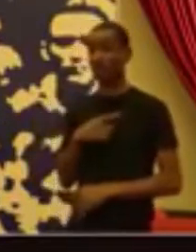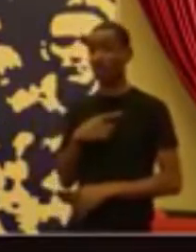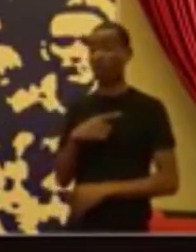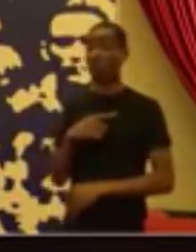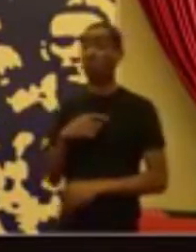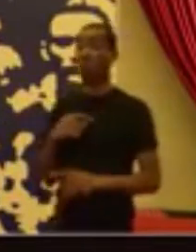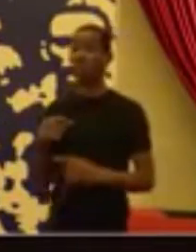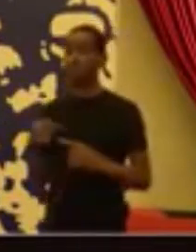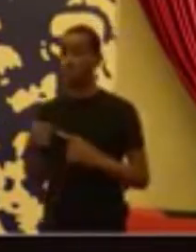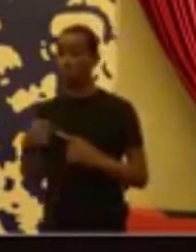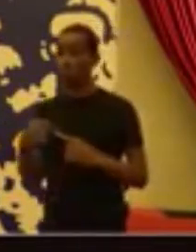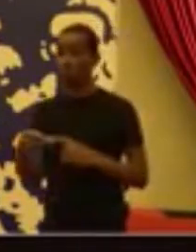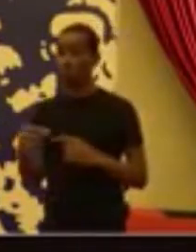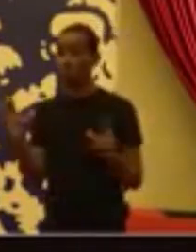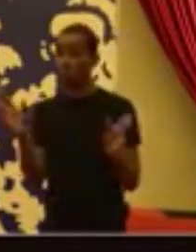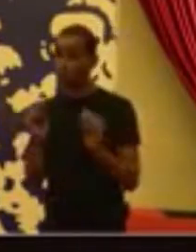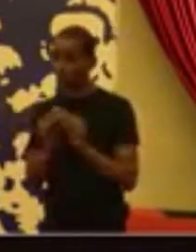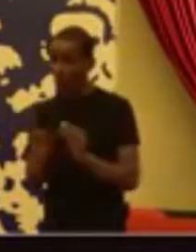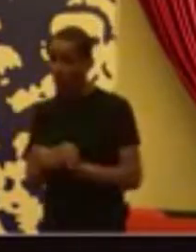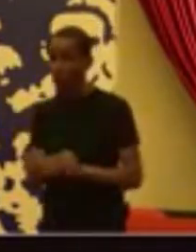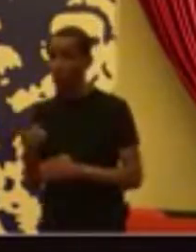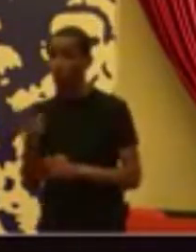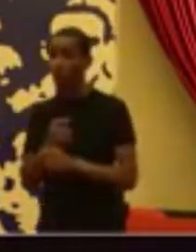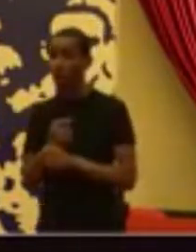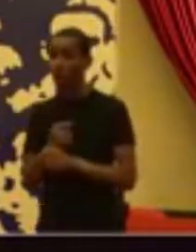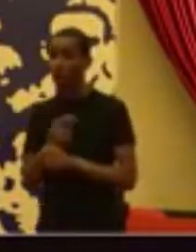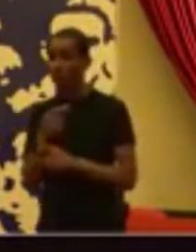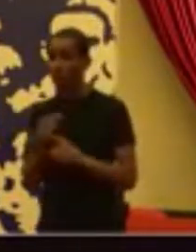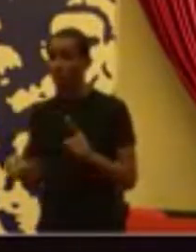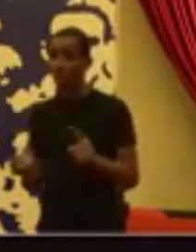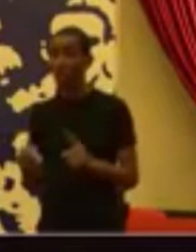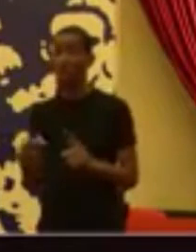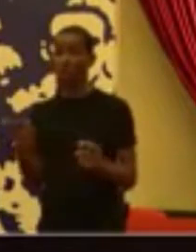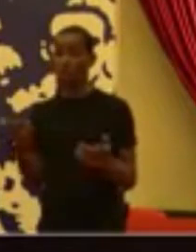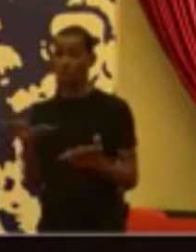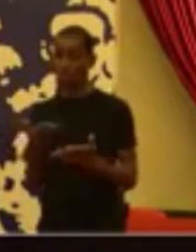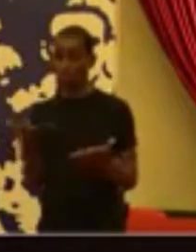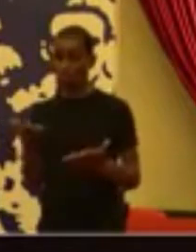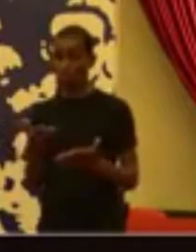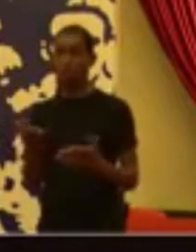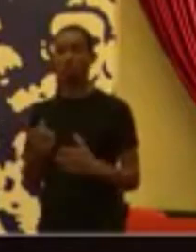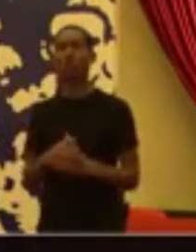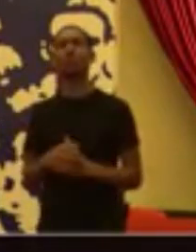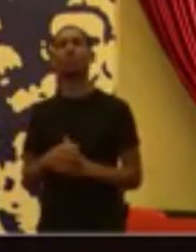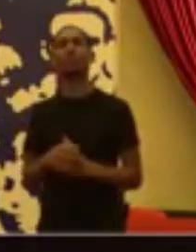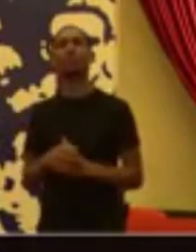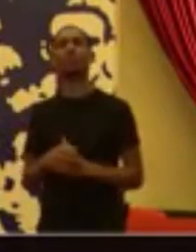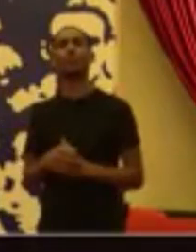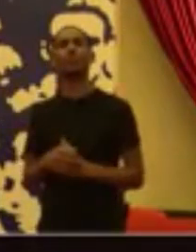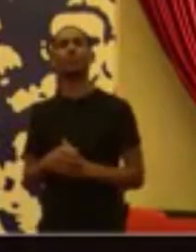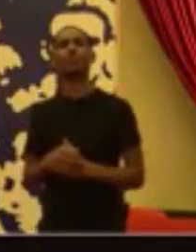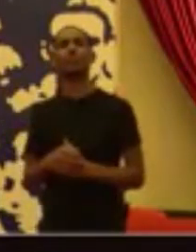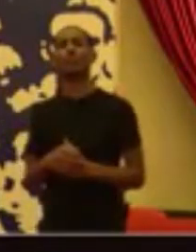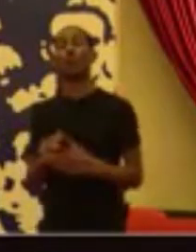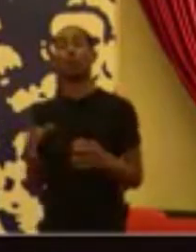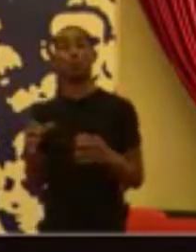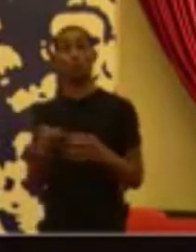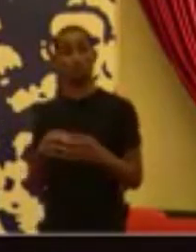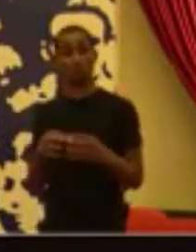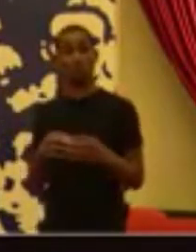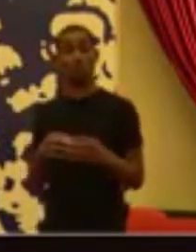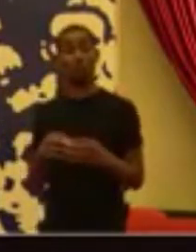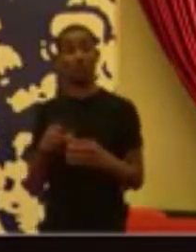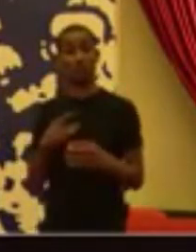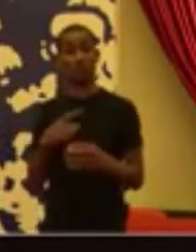curto percurso de um ano e meio. Nós hoje somos uma rede que estamos em